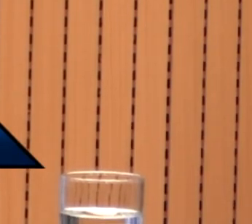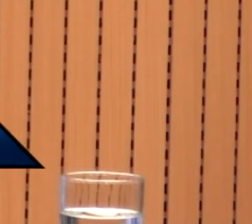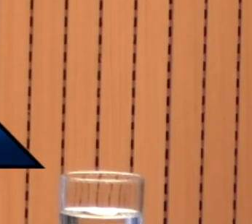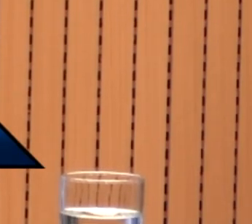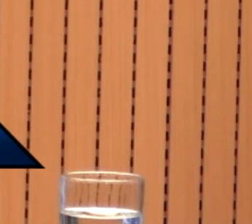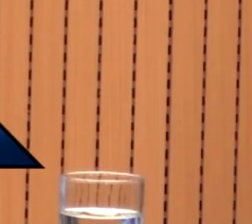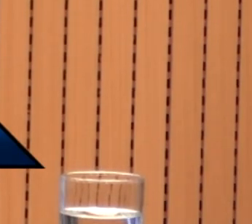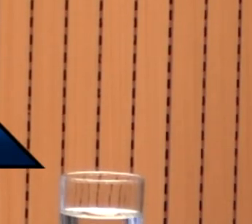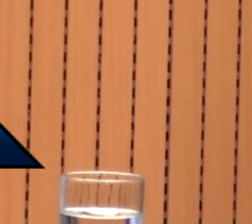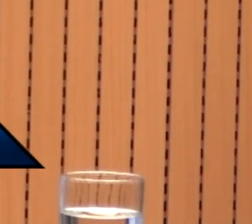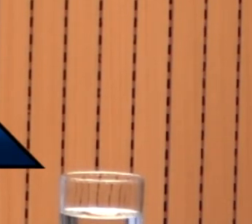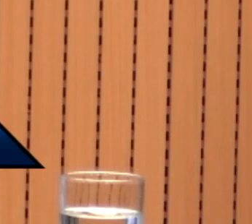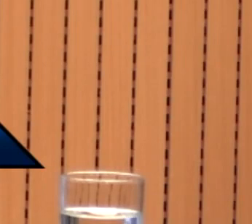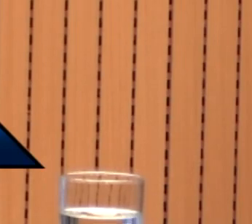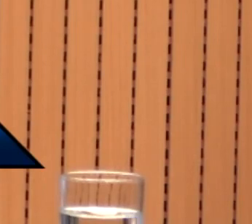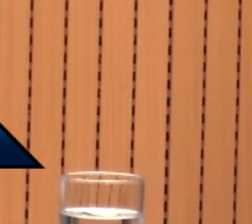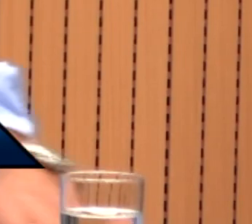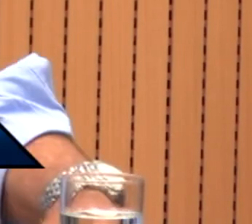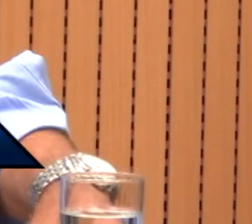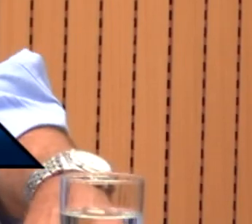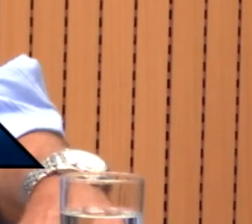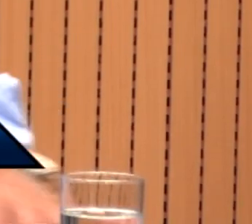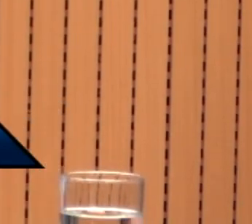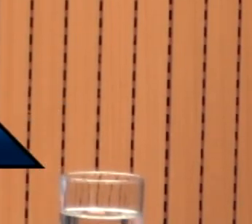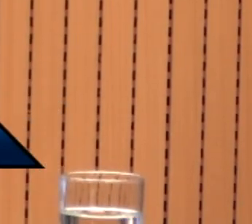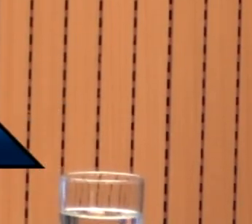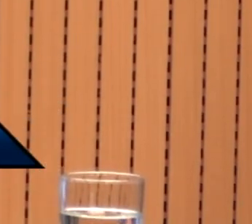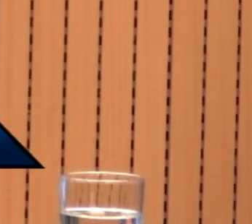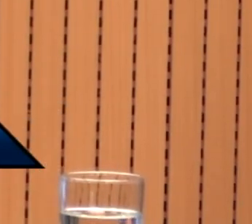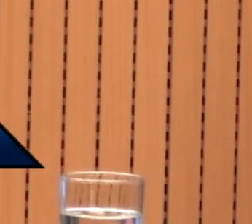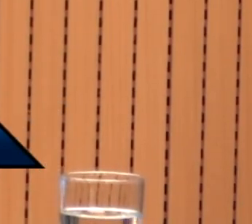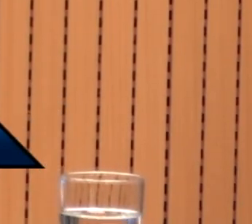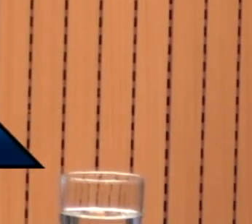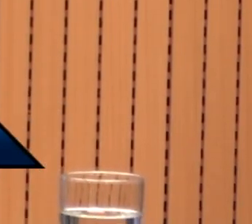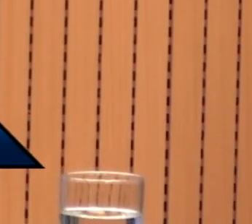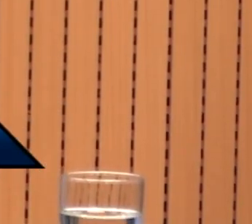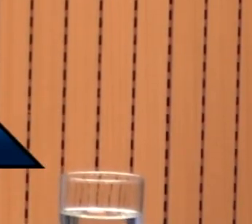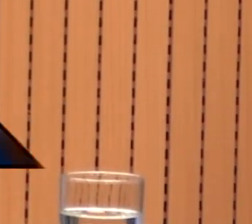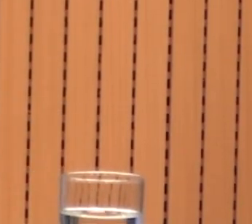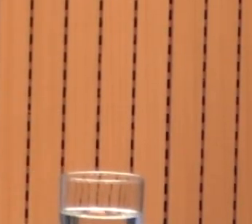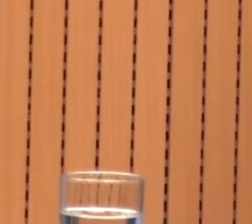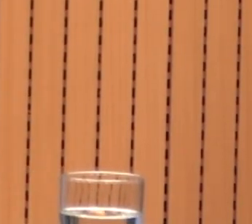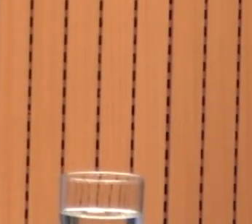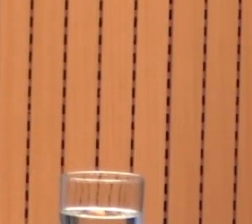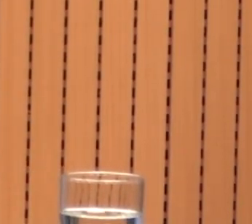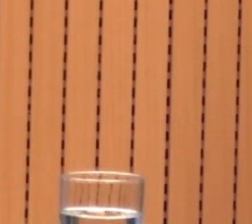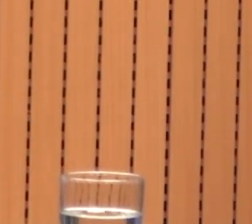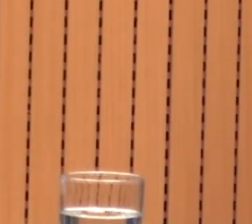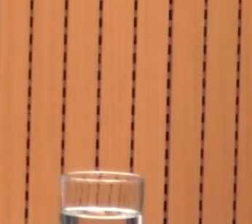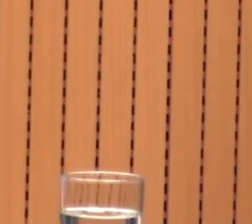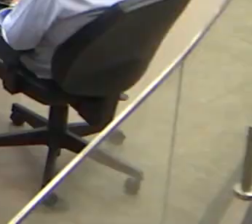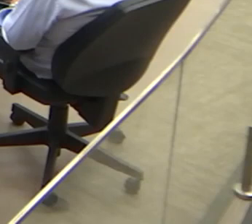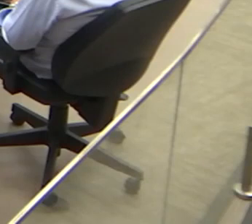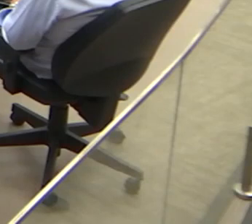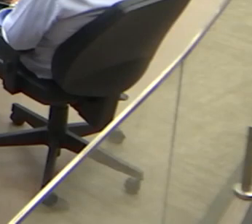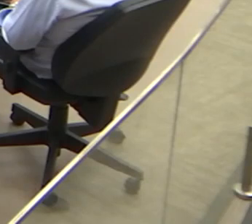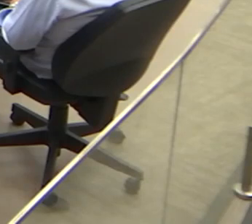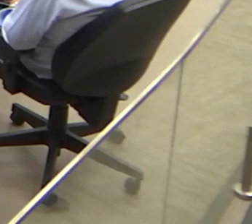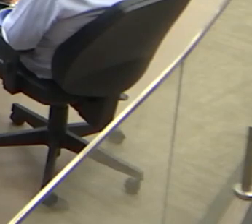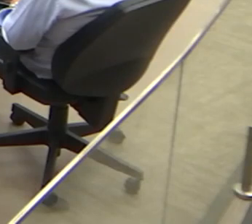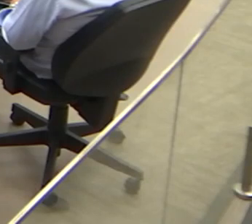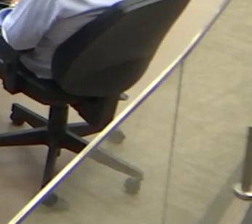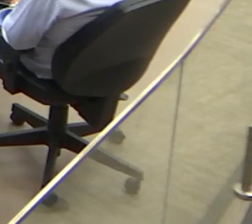página, caso realmente ele esteja fazendo parte do projeto. Eu quero ver lá. Posso ver